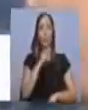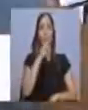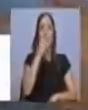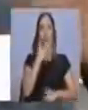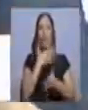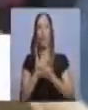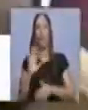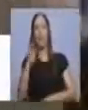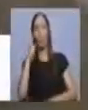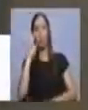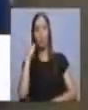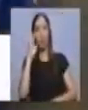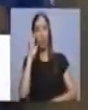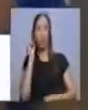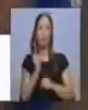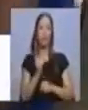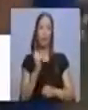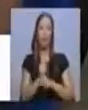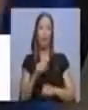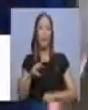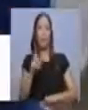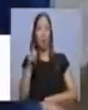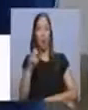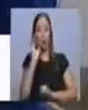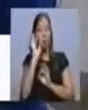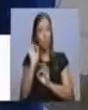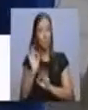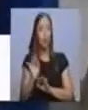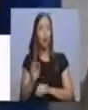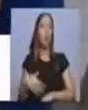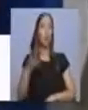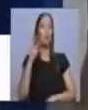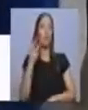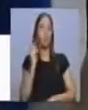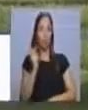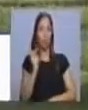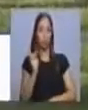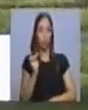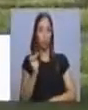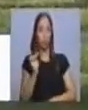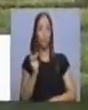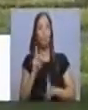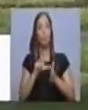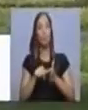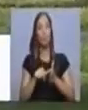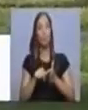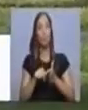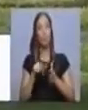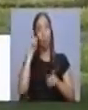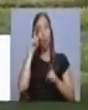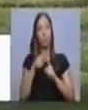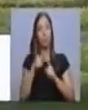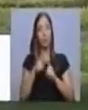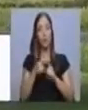as 5 da tarde. É o trabalho do Mário há mais de 3 anos. Vamos a isso, Sr. Joaquim. Um projeto cujo motor é